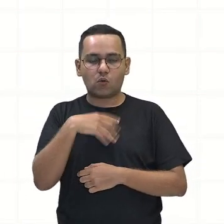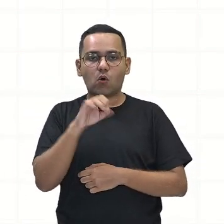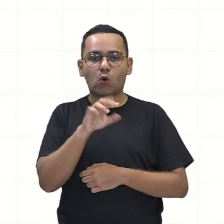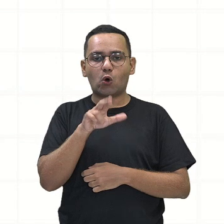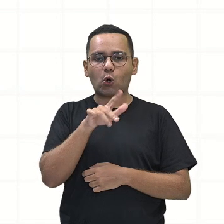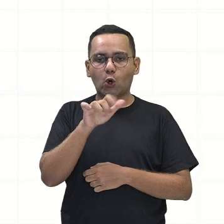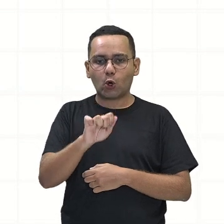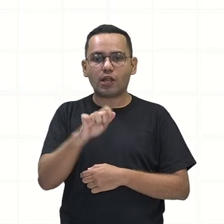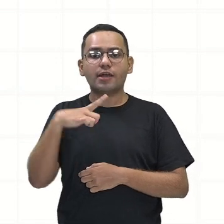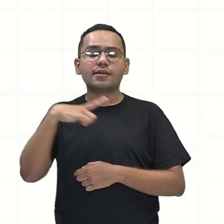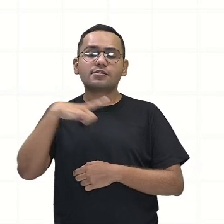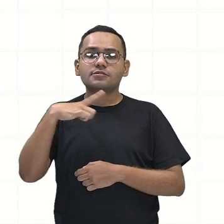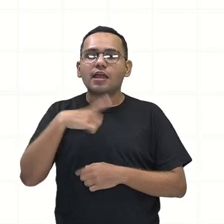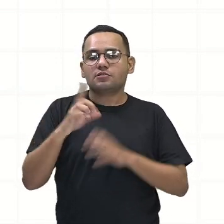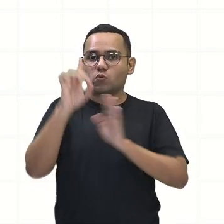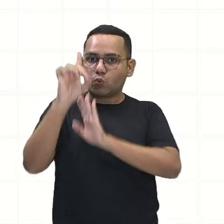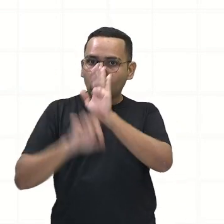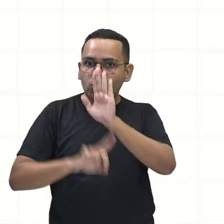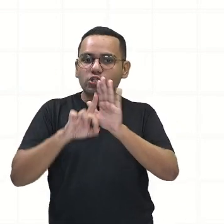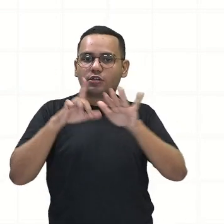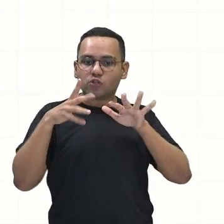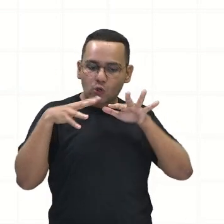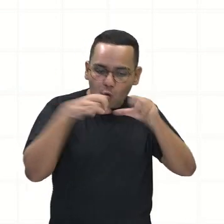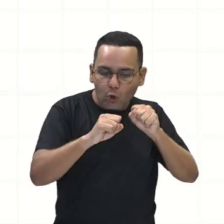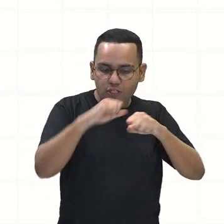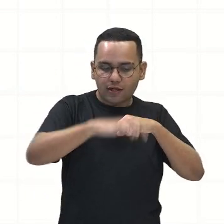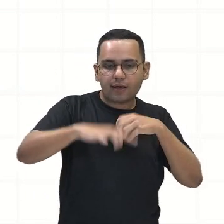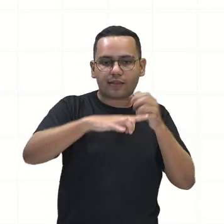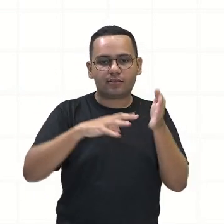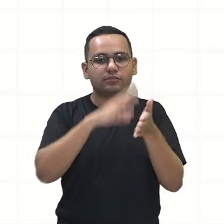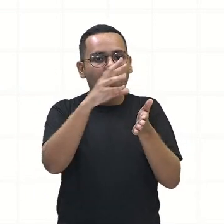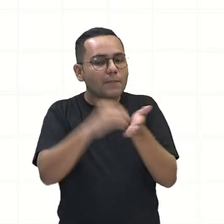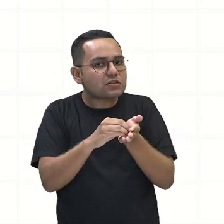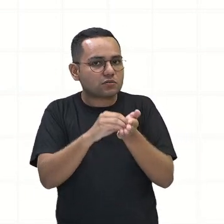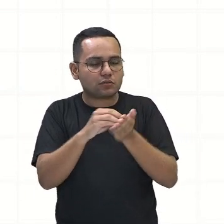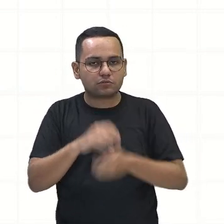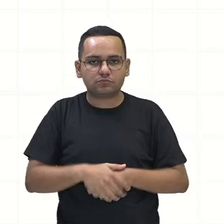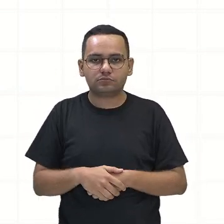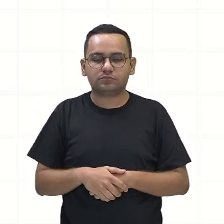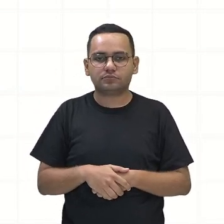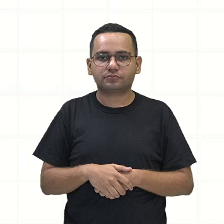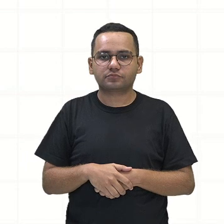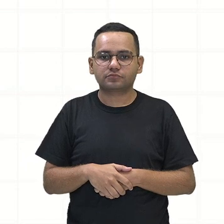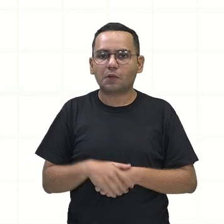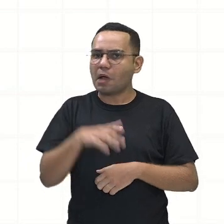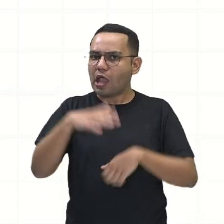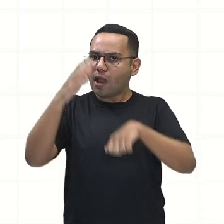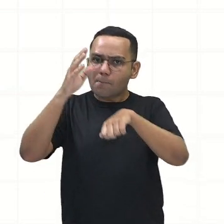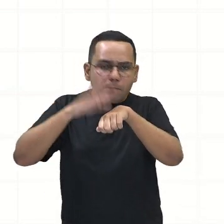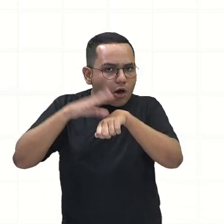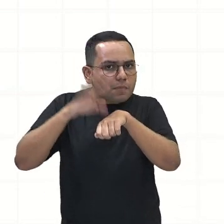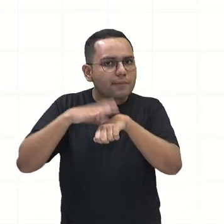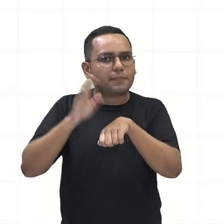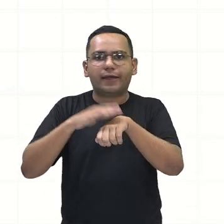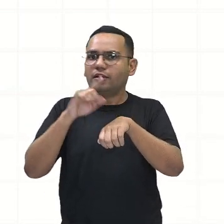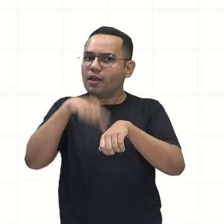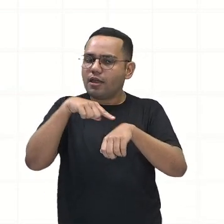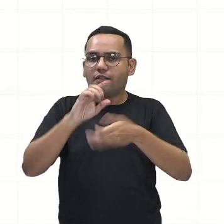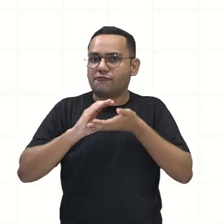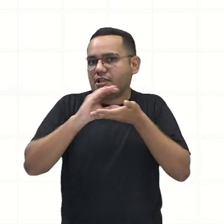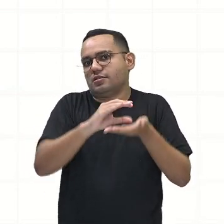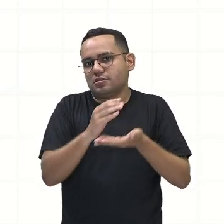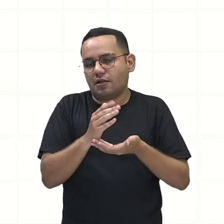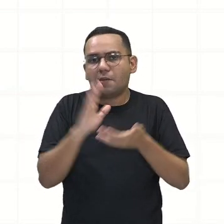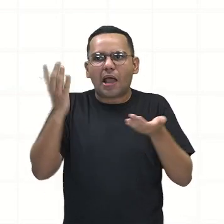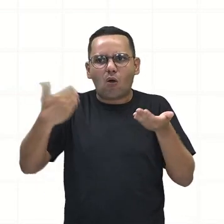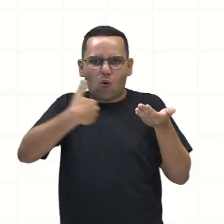Amazônia às suas próprias custas, é claro, né? O governo ali, ele não vai querer fornecer subsídios